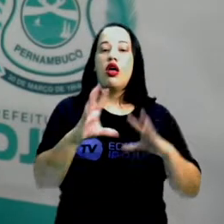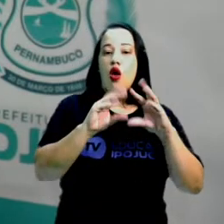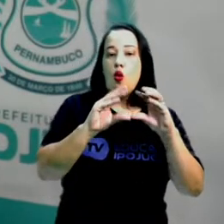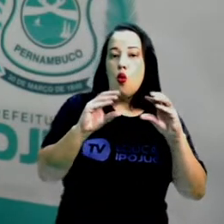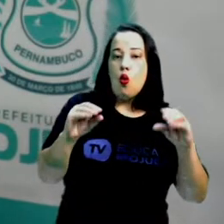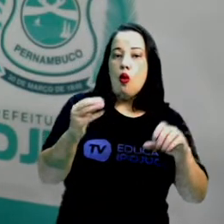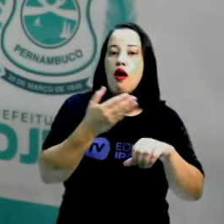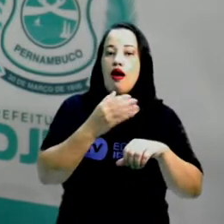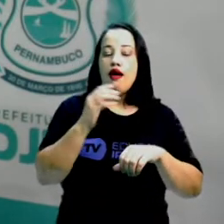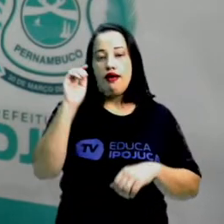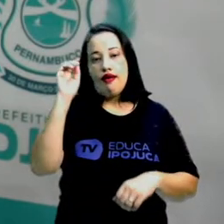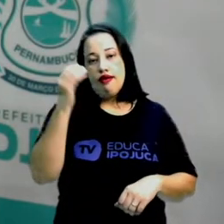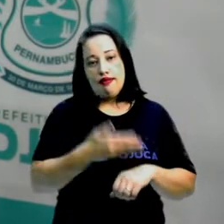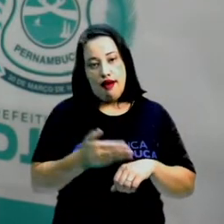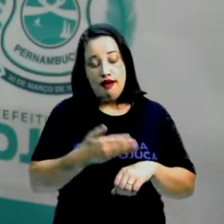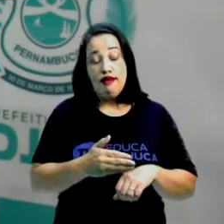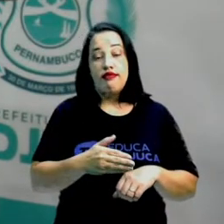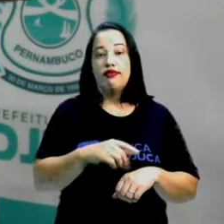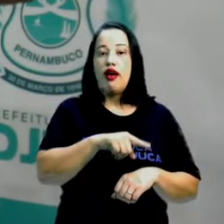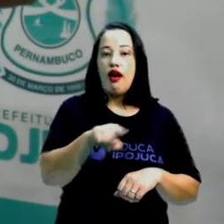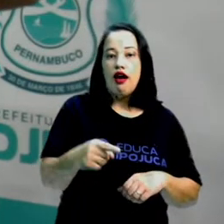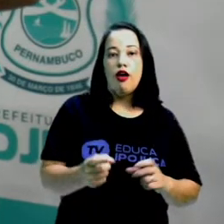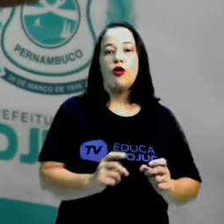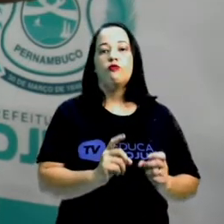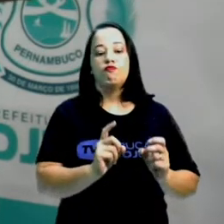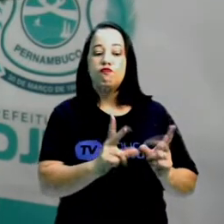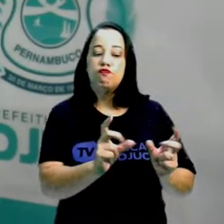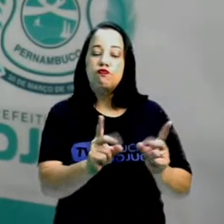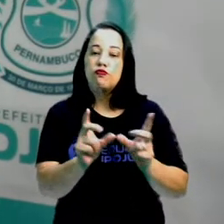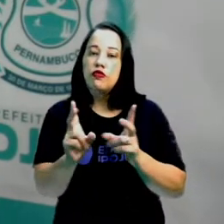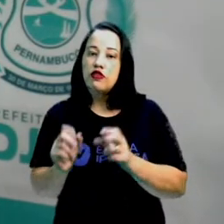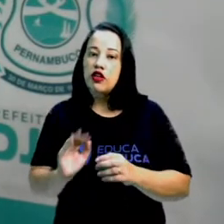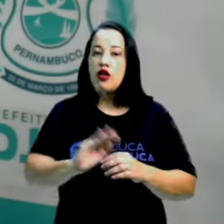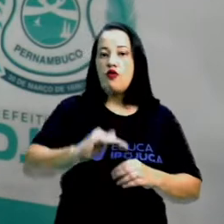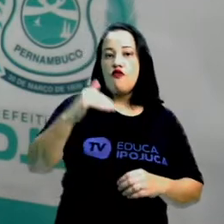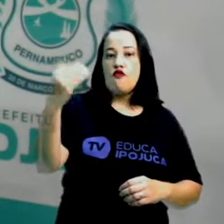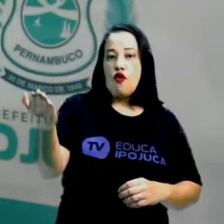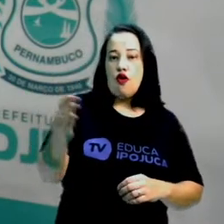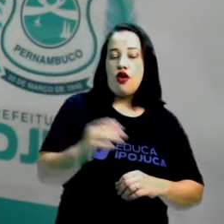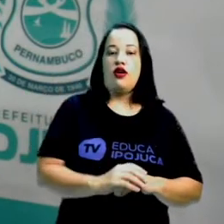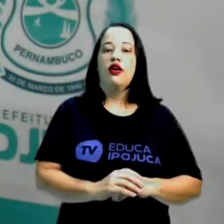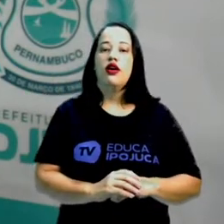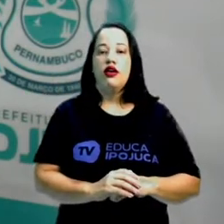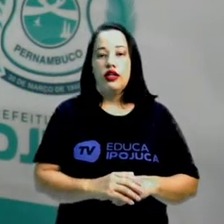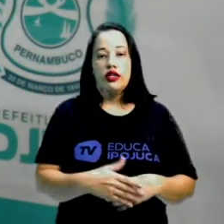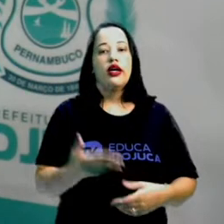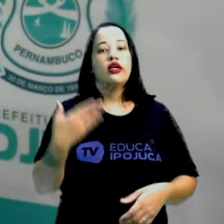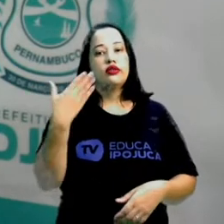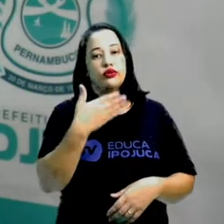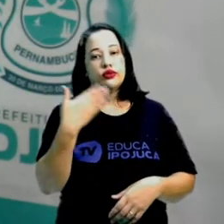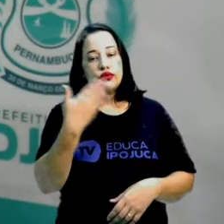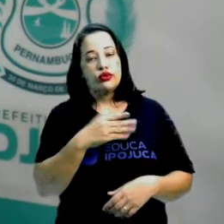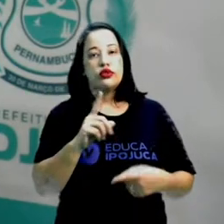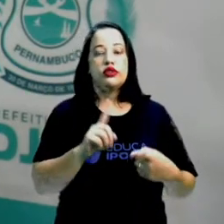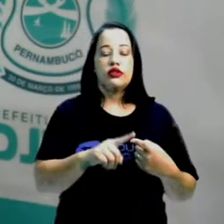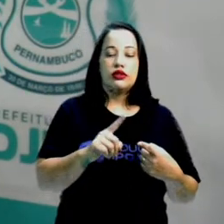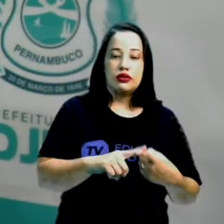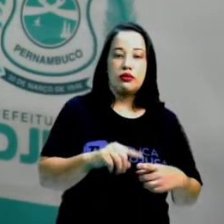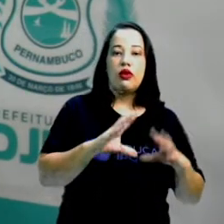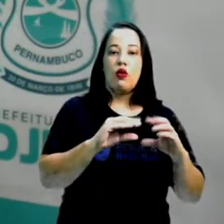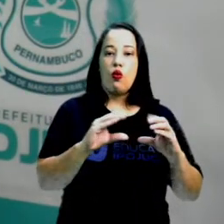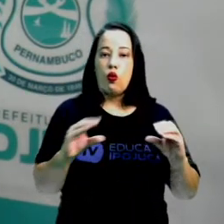produção desses produtos, certo? Para exportação, como o açúcar e o algodão, que eram produtos